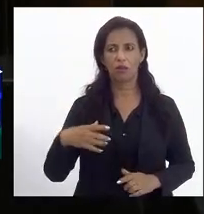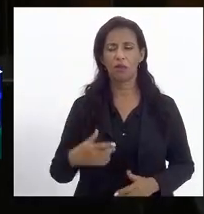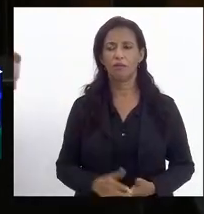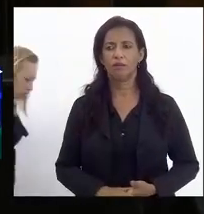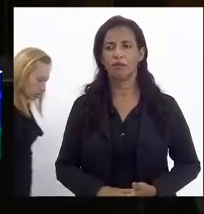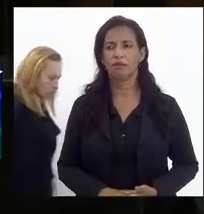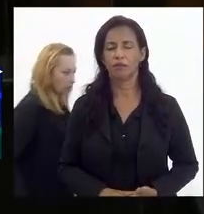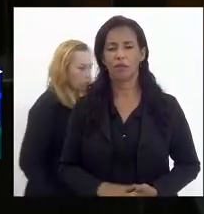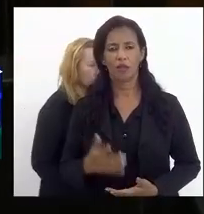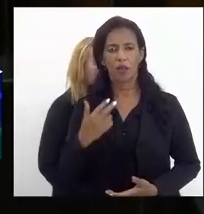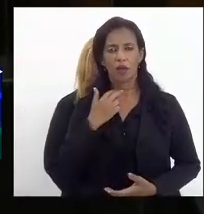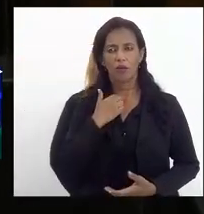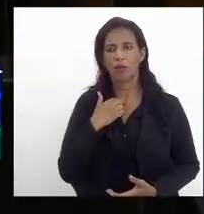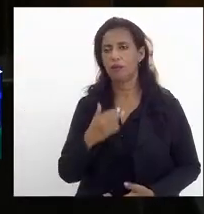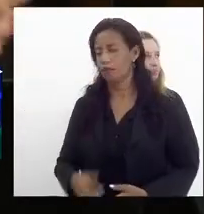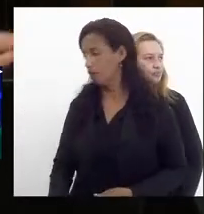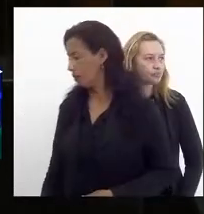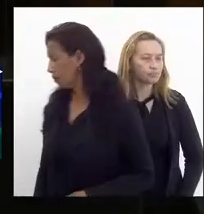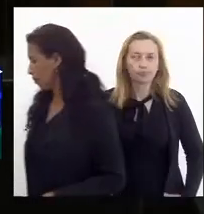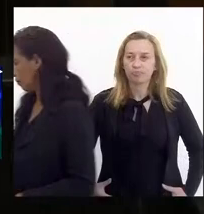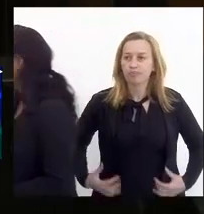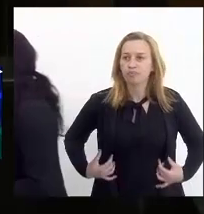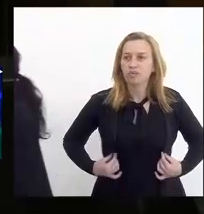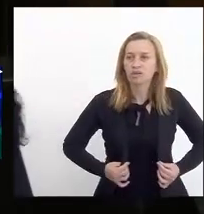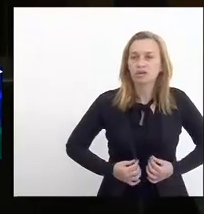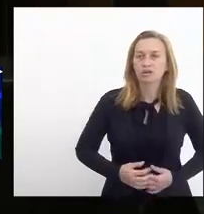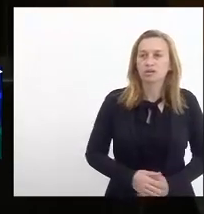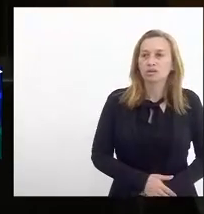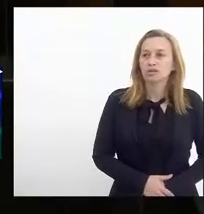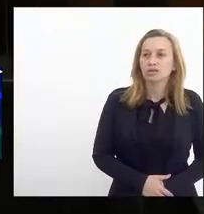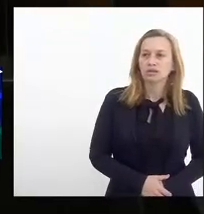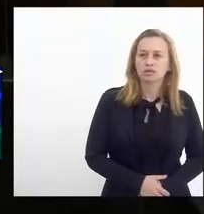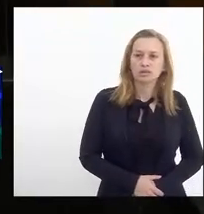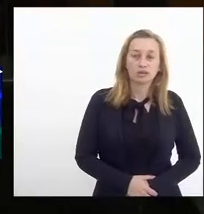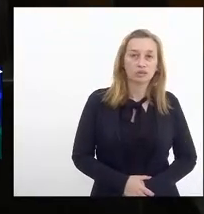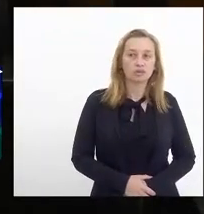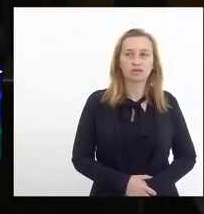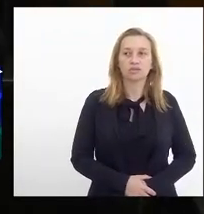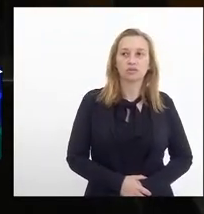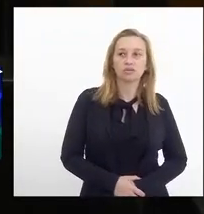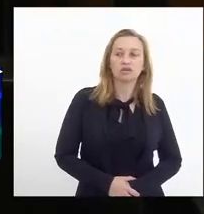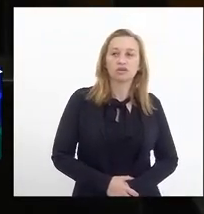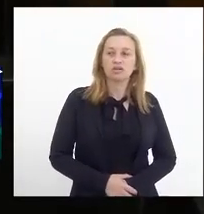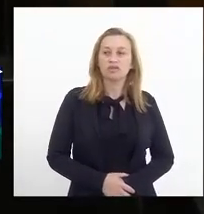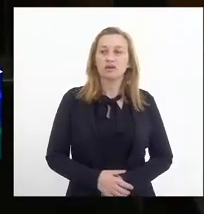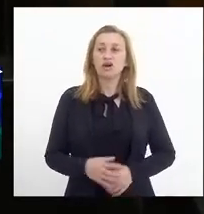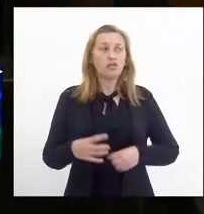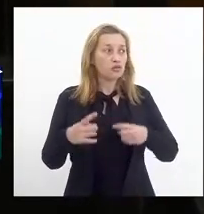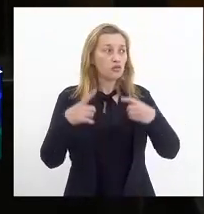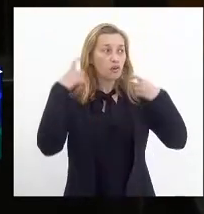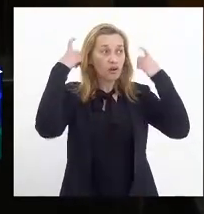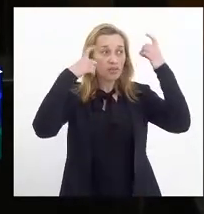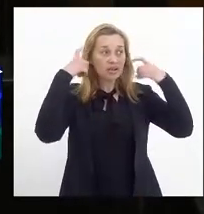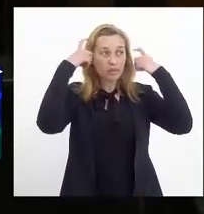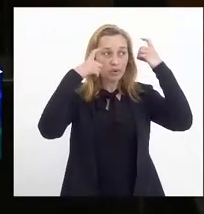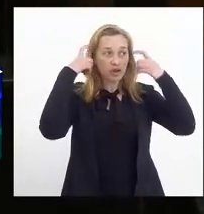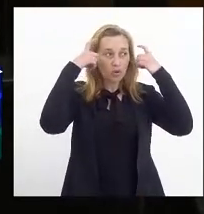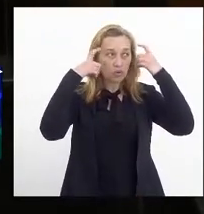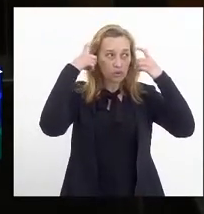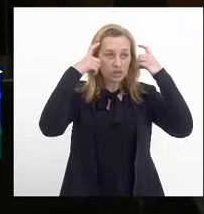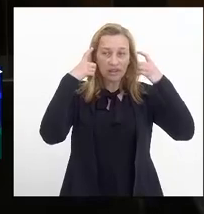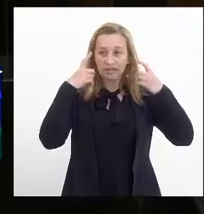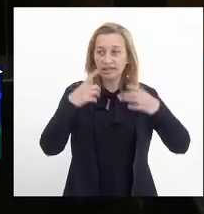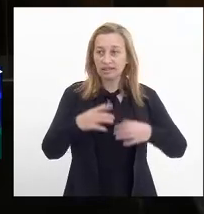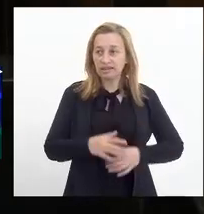intimidar vamos vamos fazer as pessoas entraram em desespero no ambiente em que as pessoas estão vivendo situações paciente de